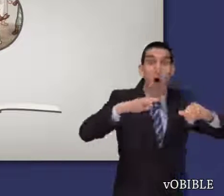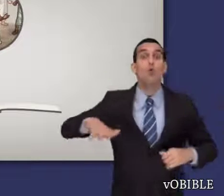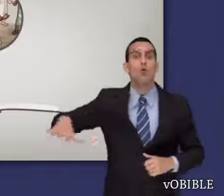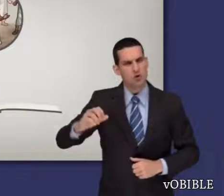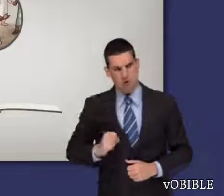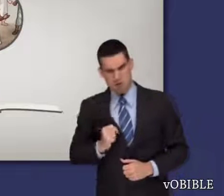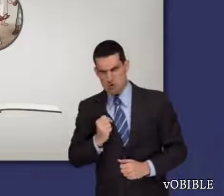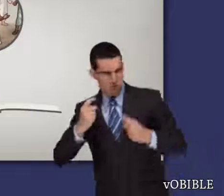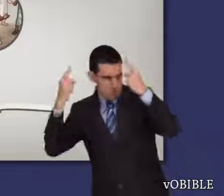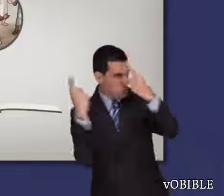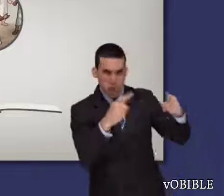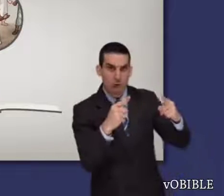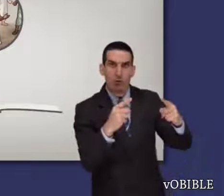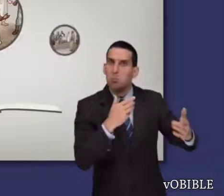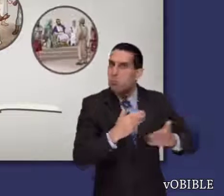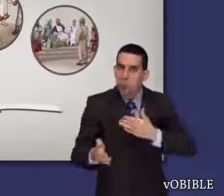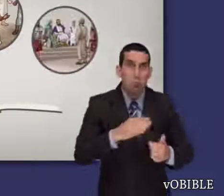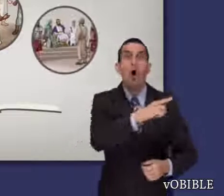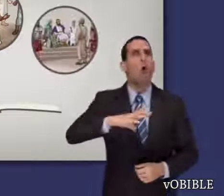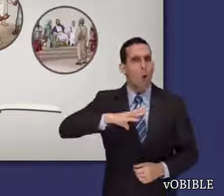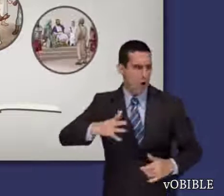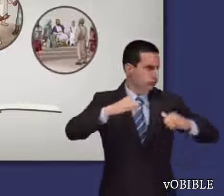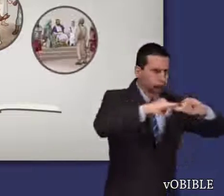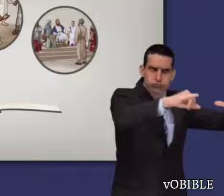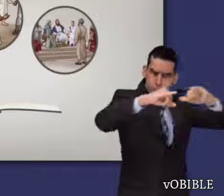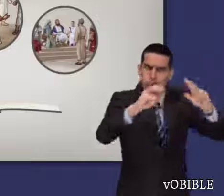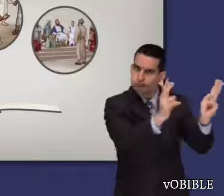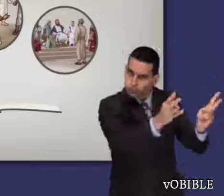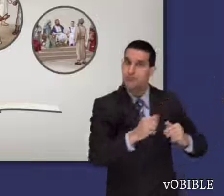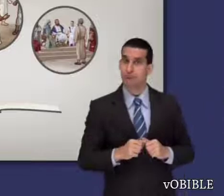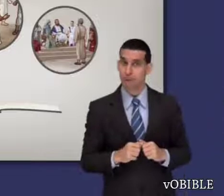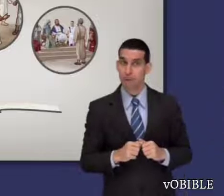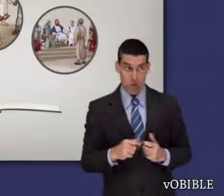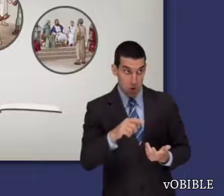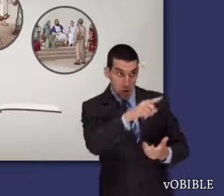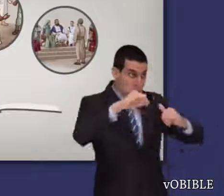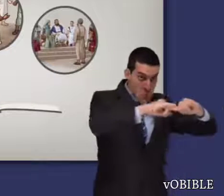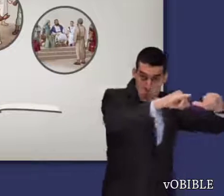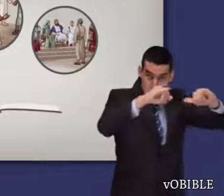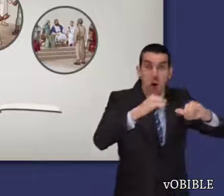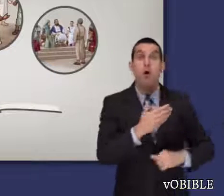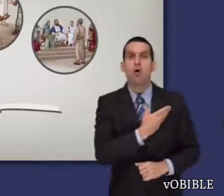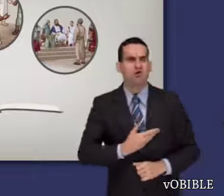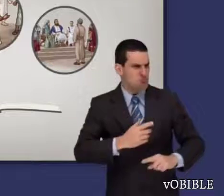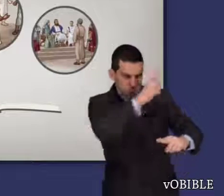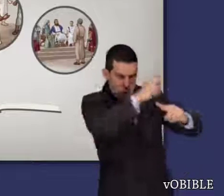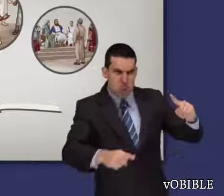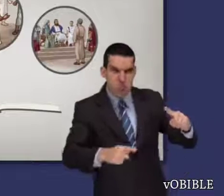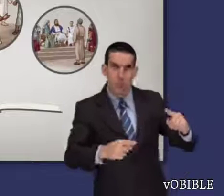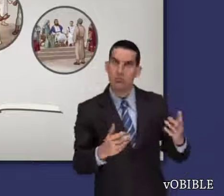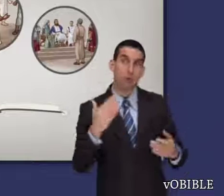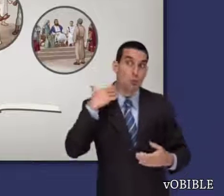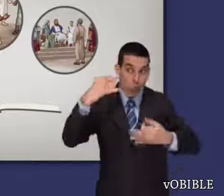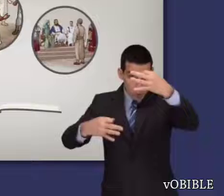corajosamente apesar de forte perseguição. E como eles usaram os meios legais para defender o seu direito de pregar